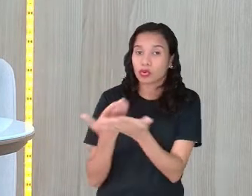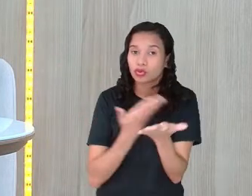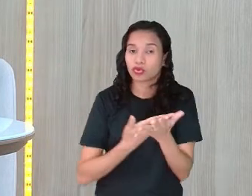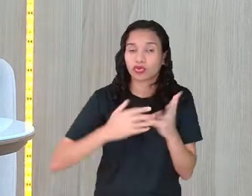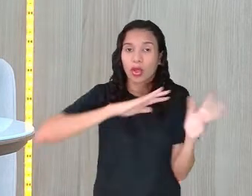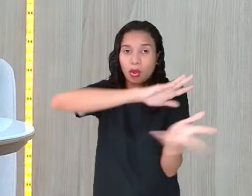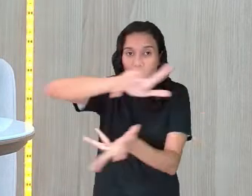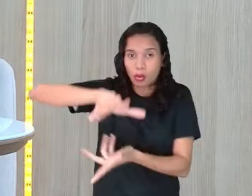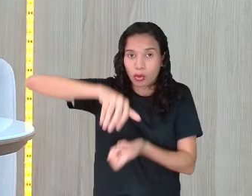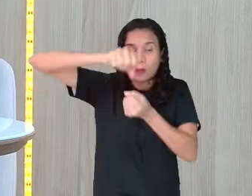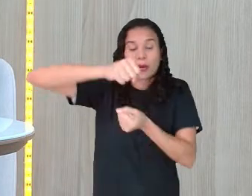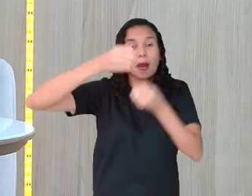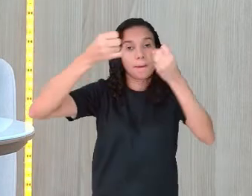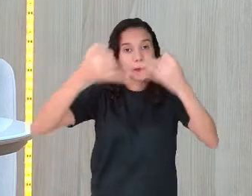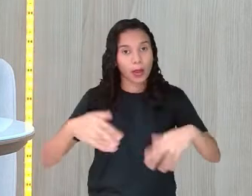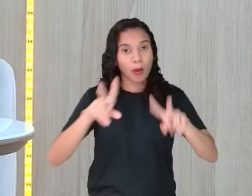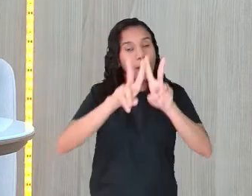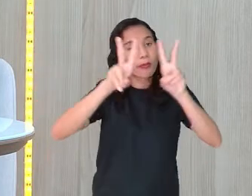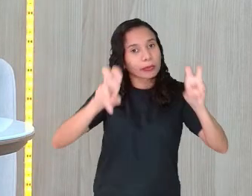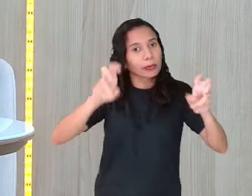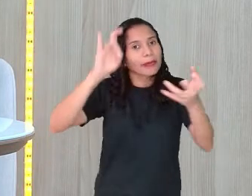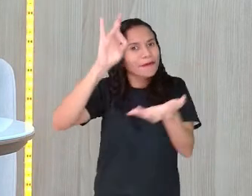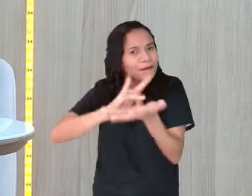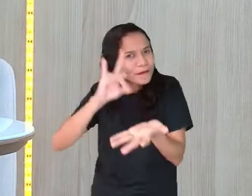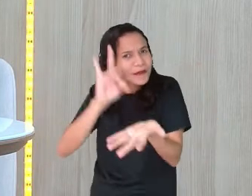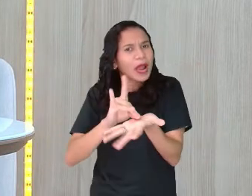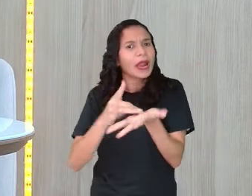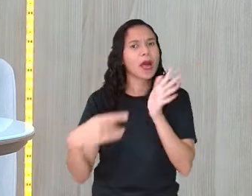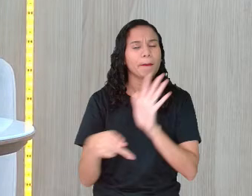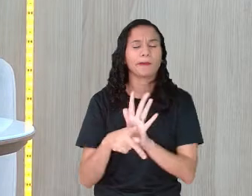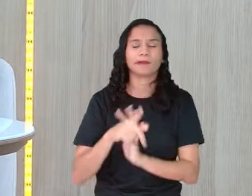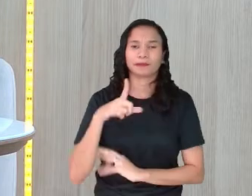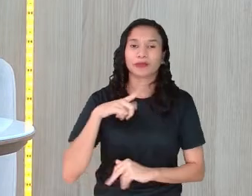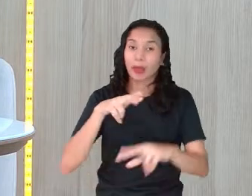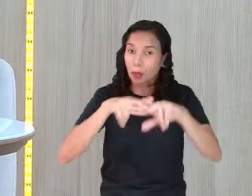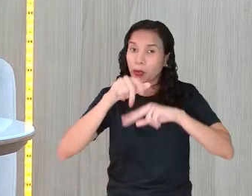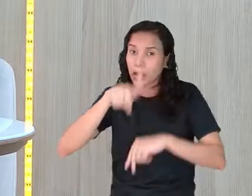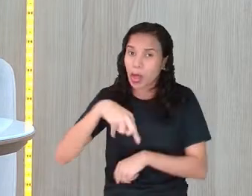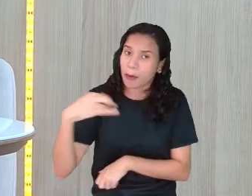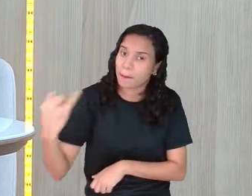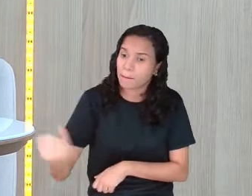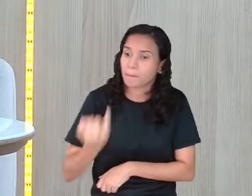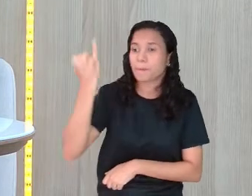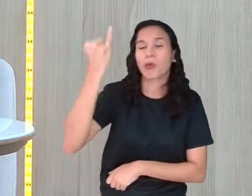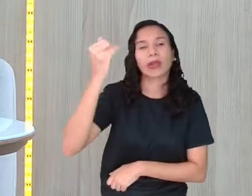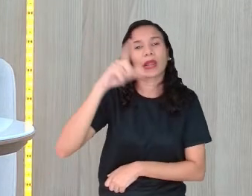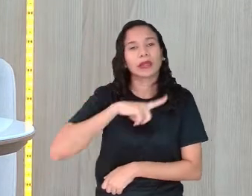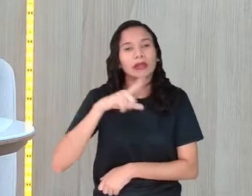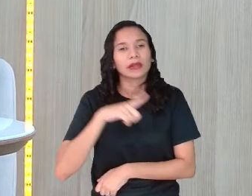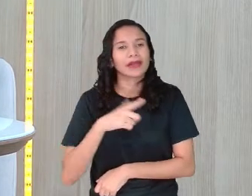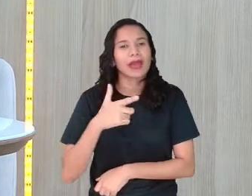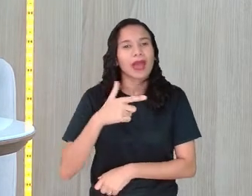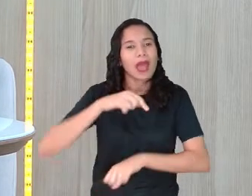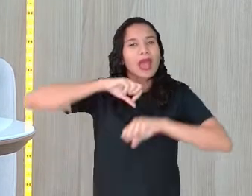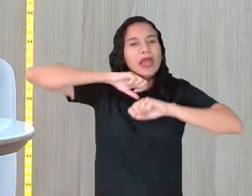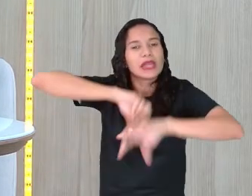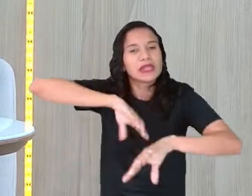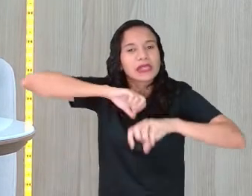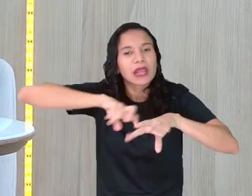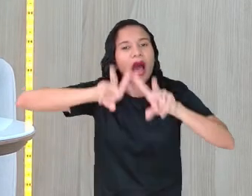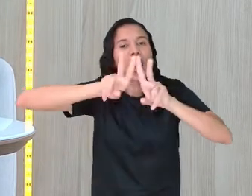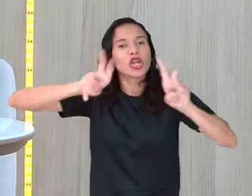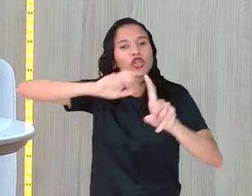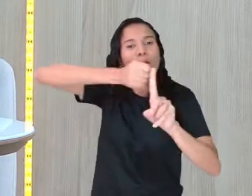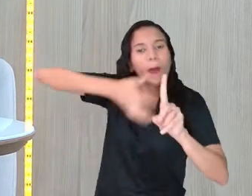sustentabilidade, falando sobre isso e, de fato, né, por isso que é tão importante se existir, né, educação ambiental, se